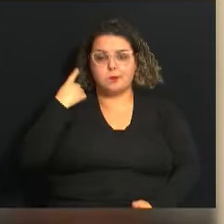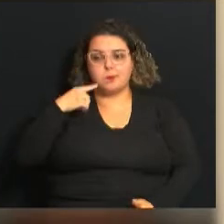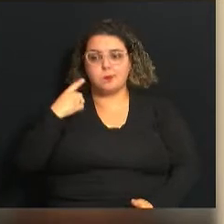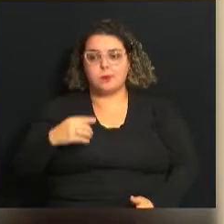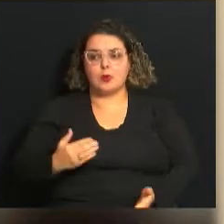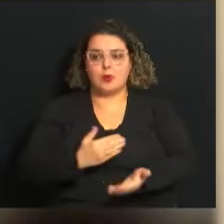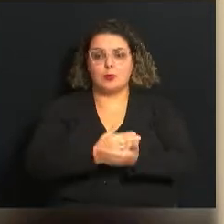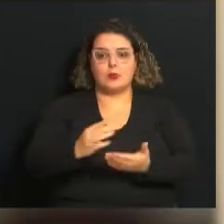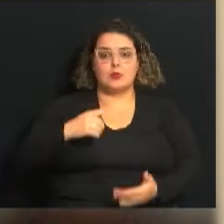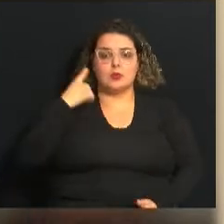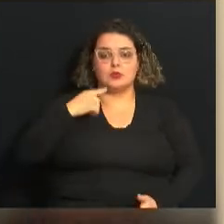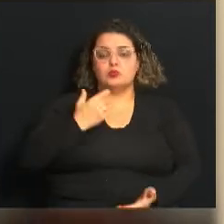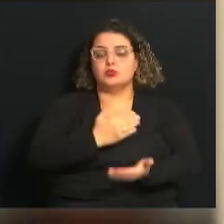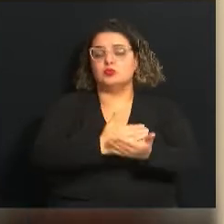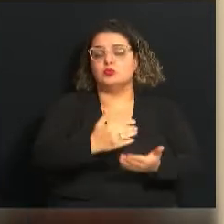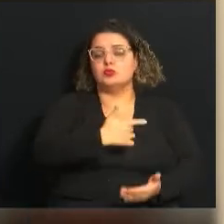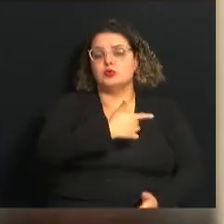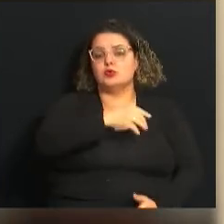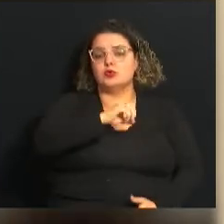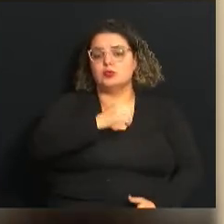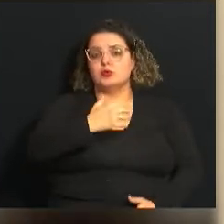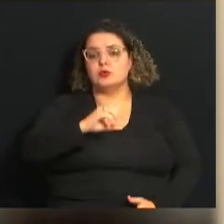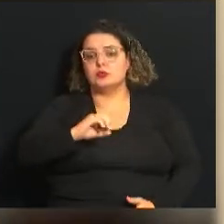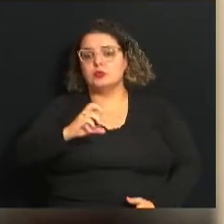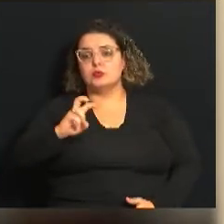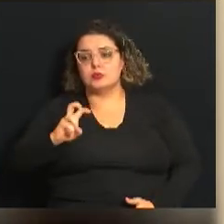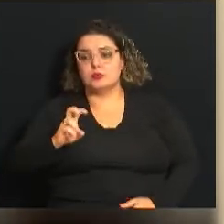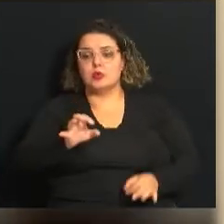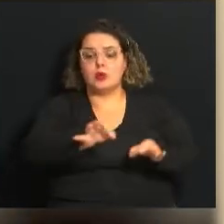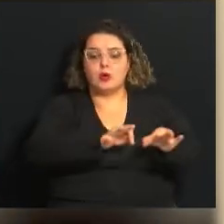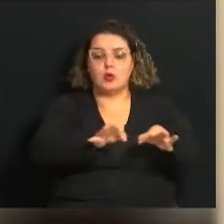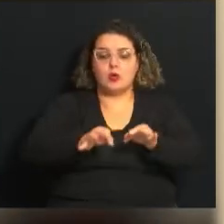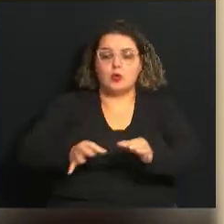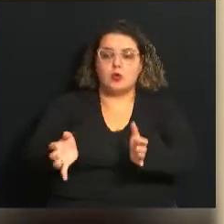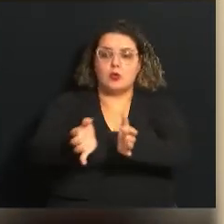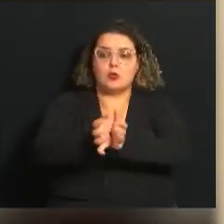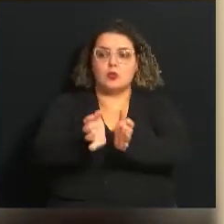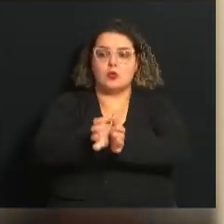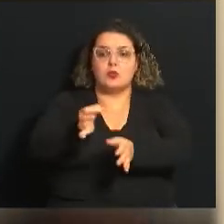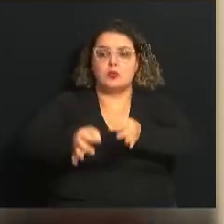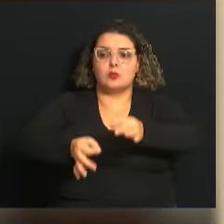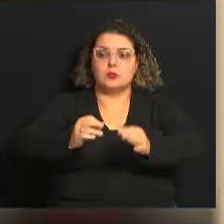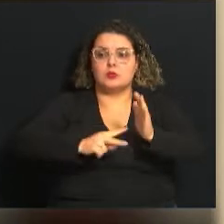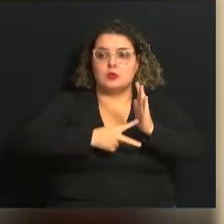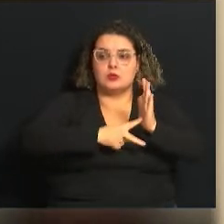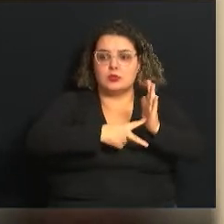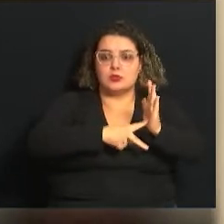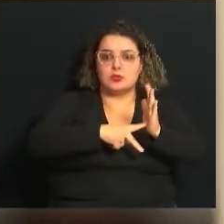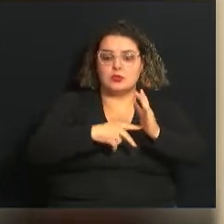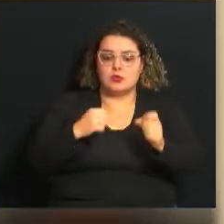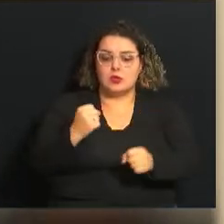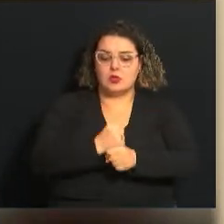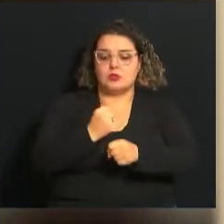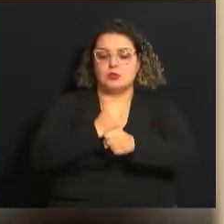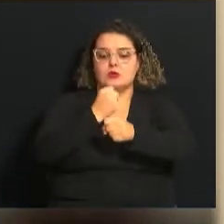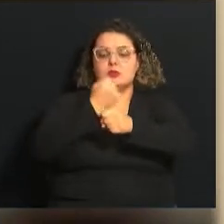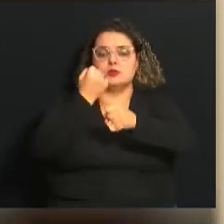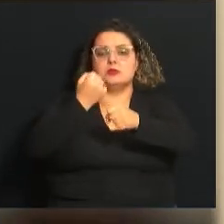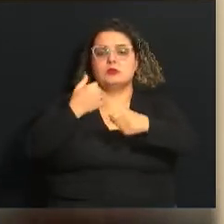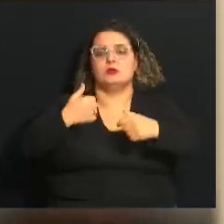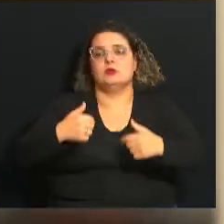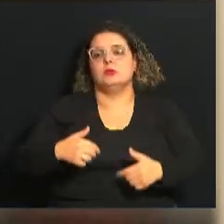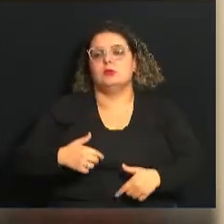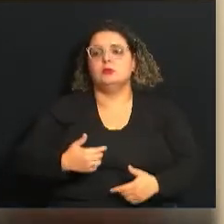em 2005, onde coordenou o Departamento Jurídico do Sindicato da Construção Civil, dos Trabalhadores da Construção